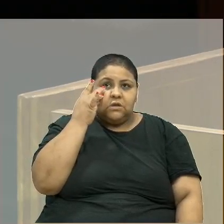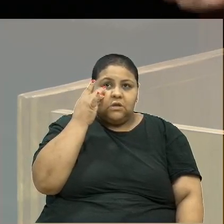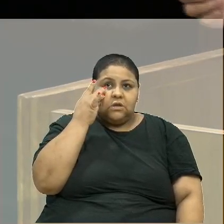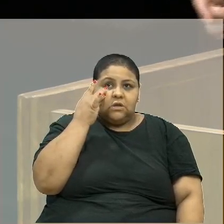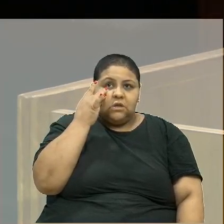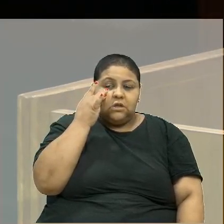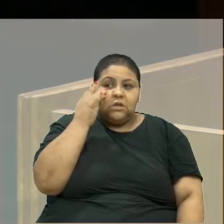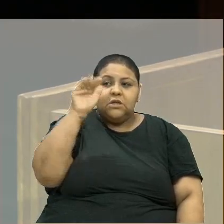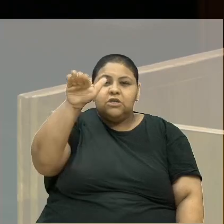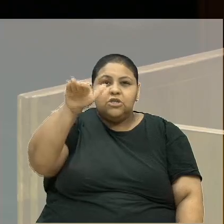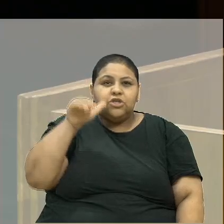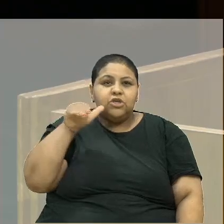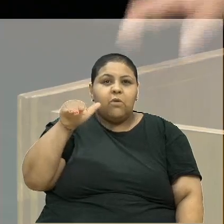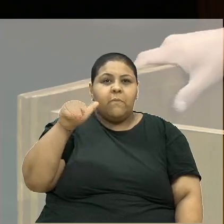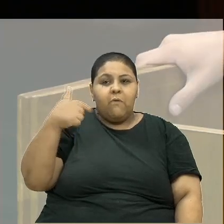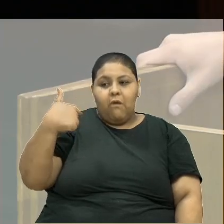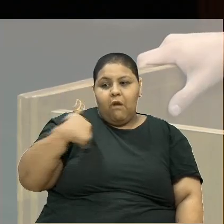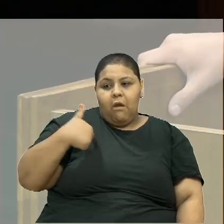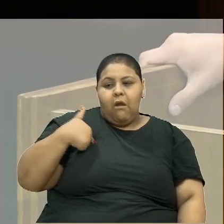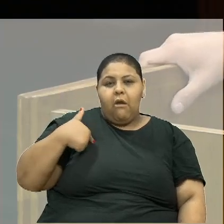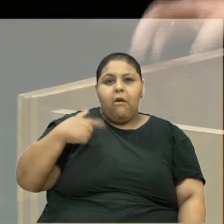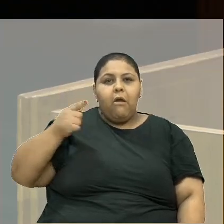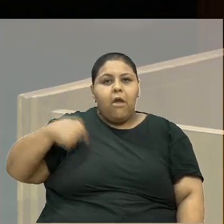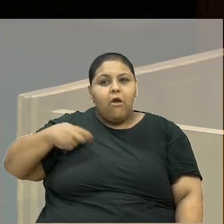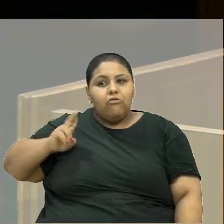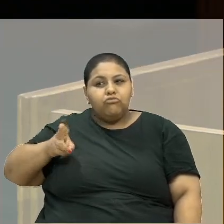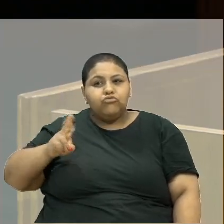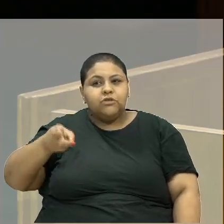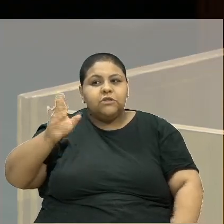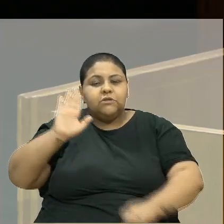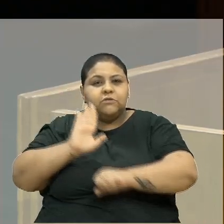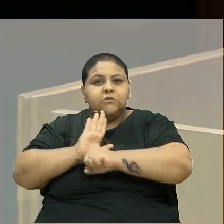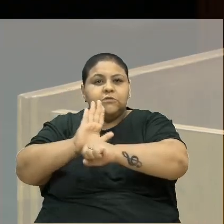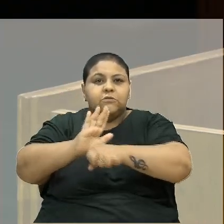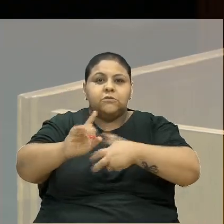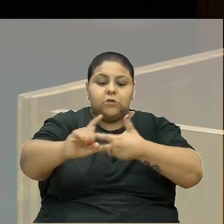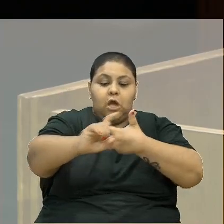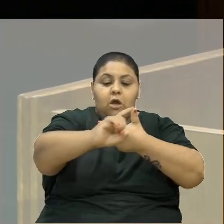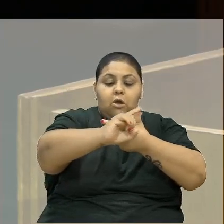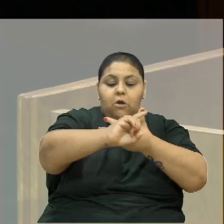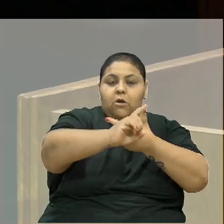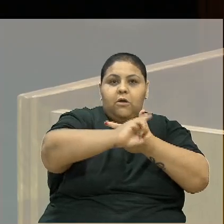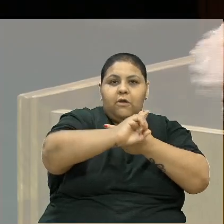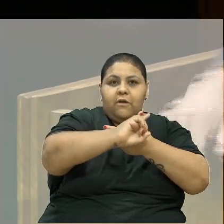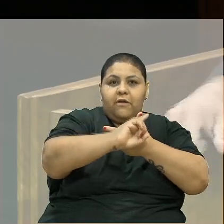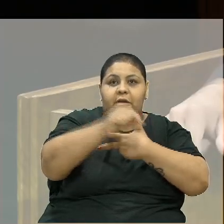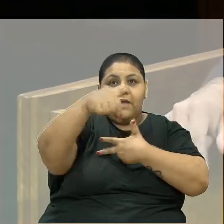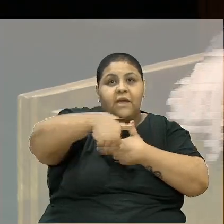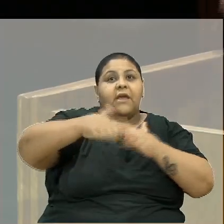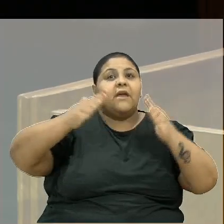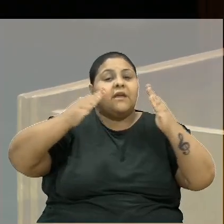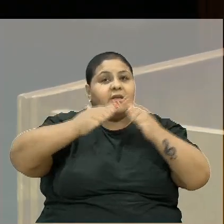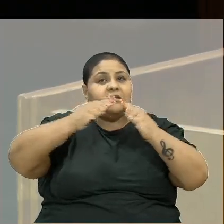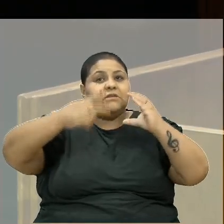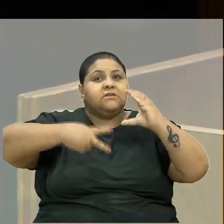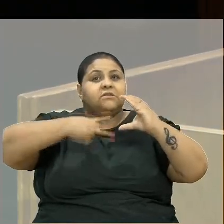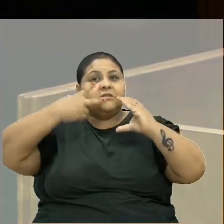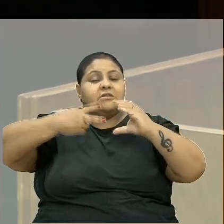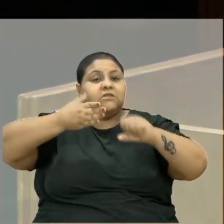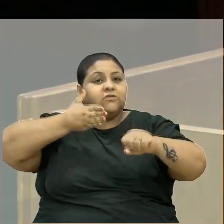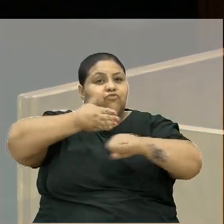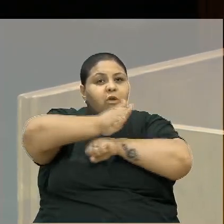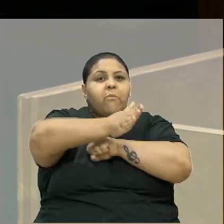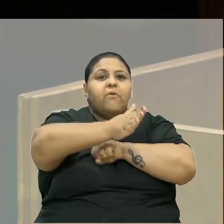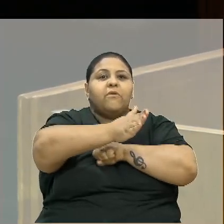minha assessoria, estamos sempre ajudando o Executivo. Não é por acaso que essa casa, a Câmara de Vereadores, foi aprovado